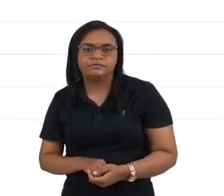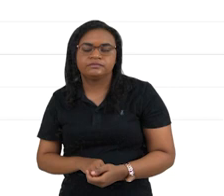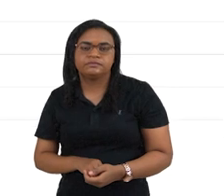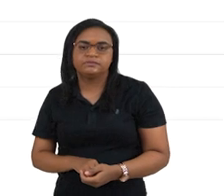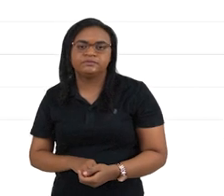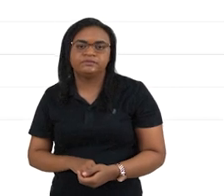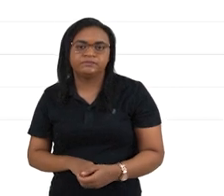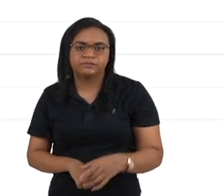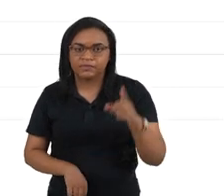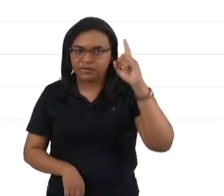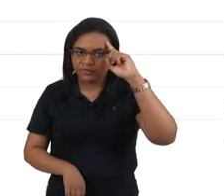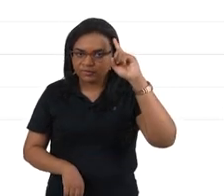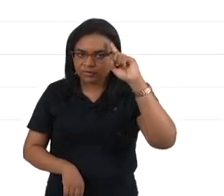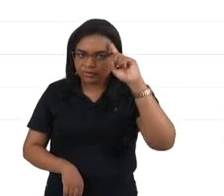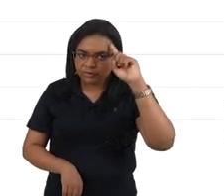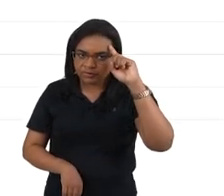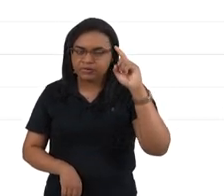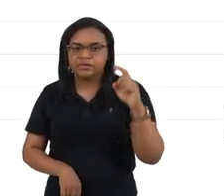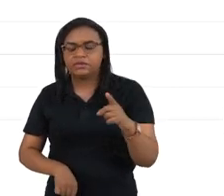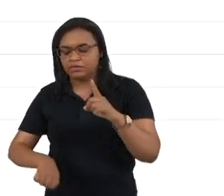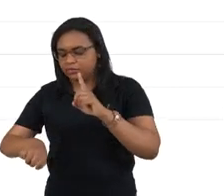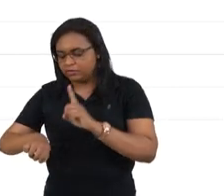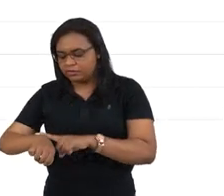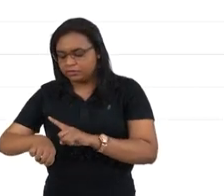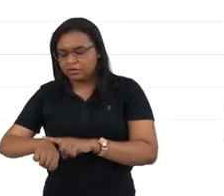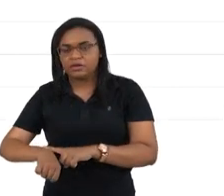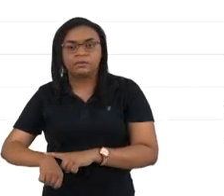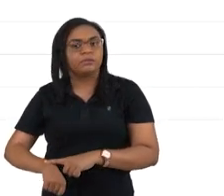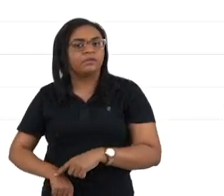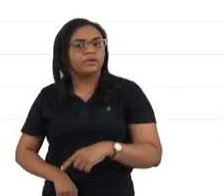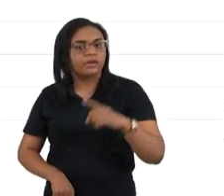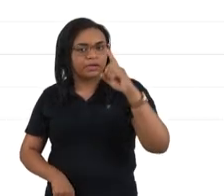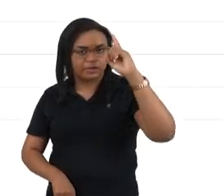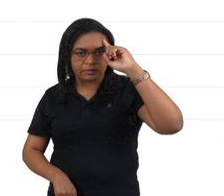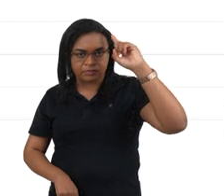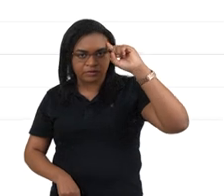E dias. Então, tempo em dias.